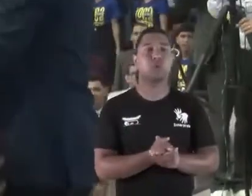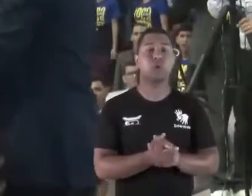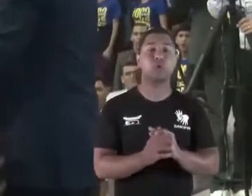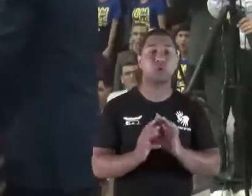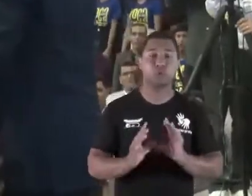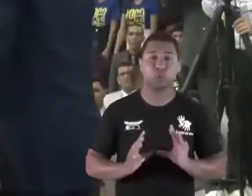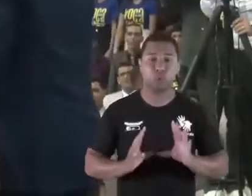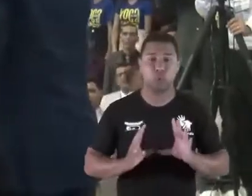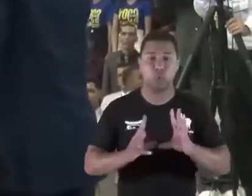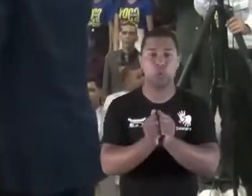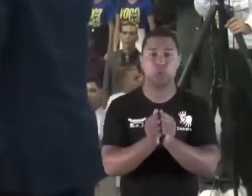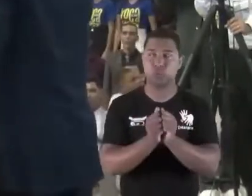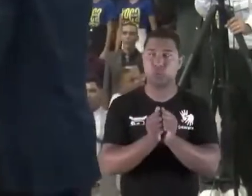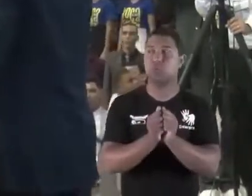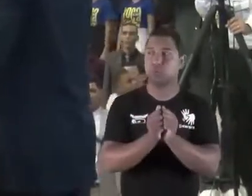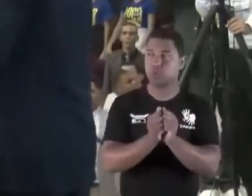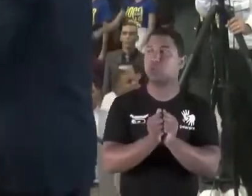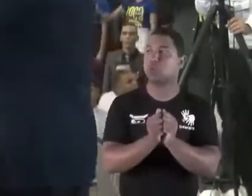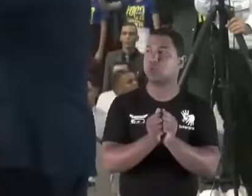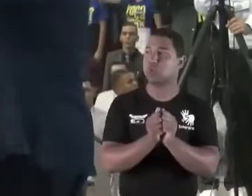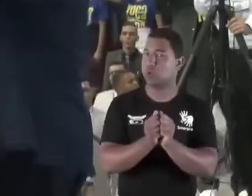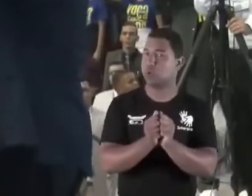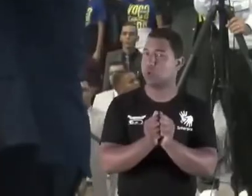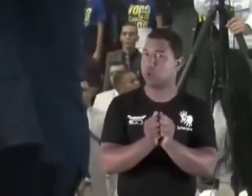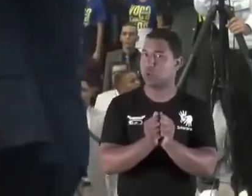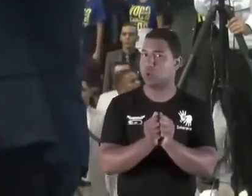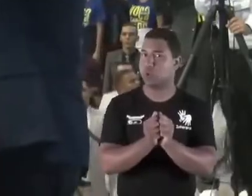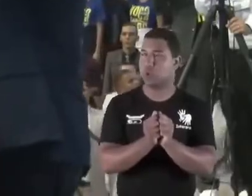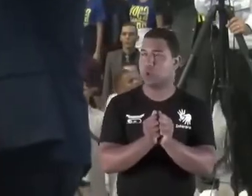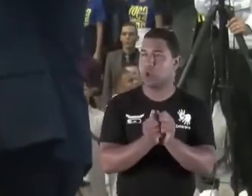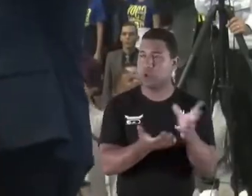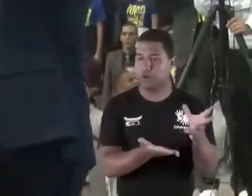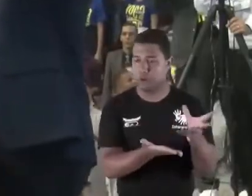prontos para o arrebatamento de Jesus.